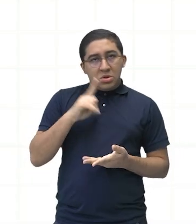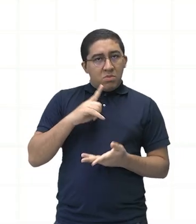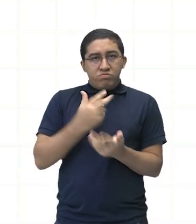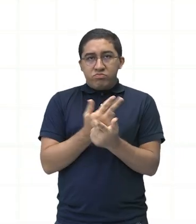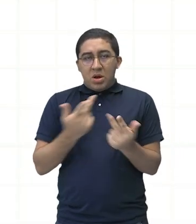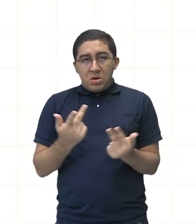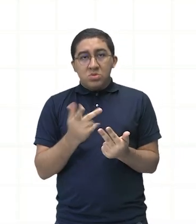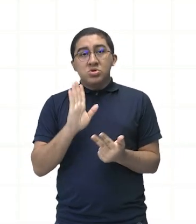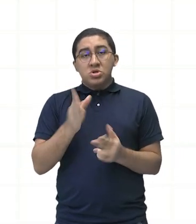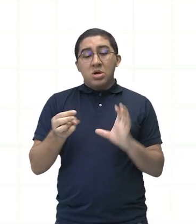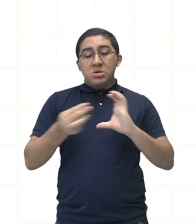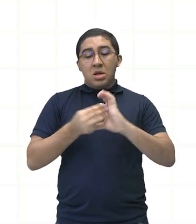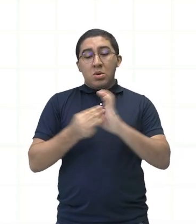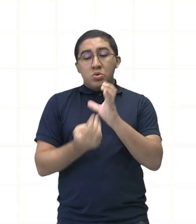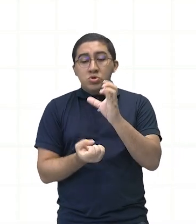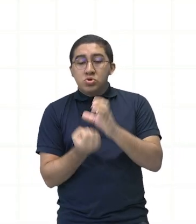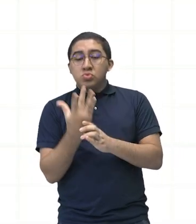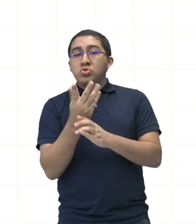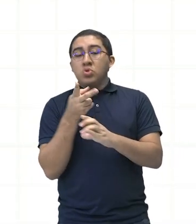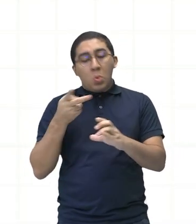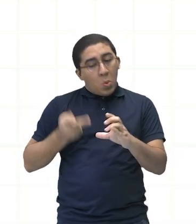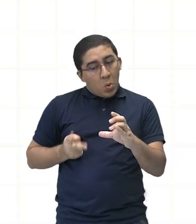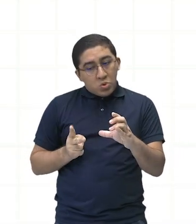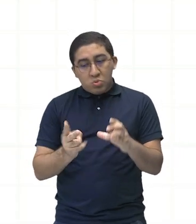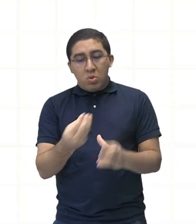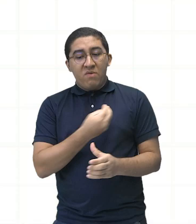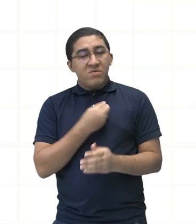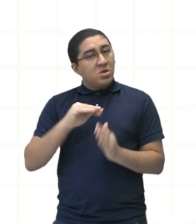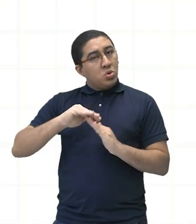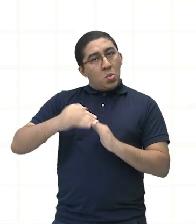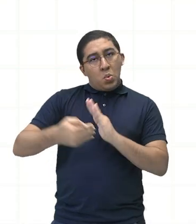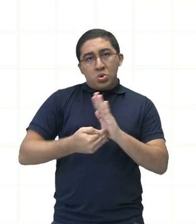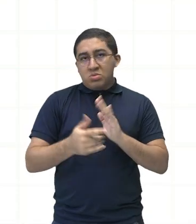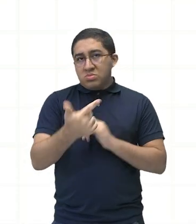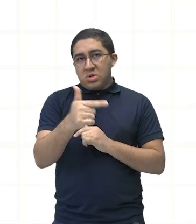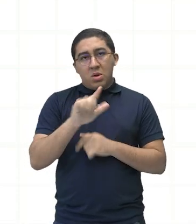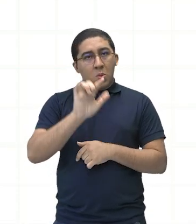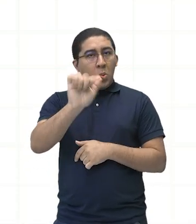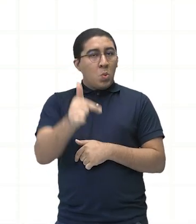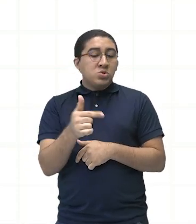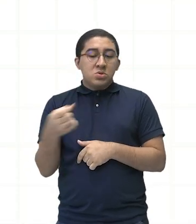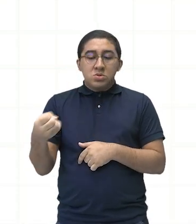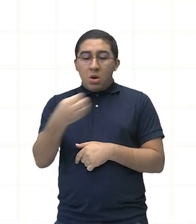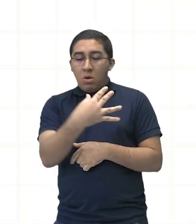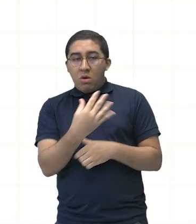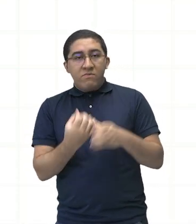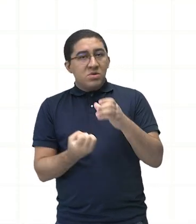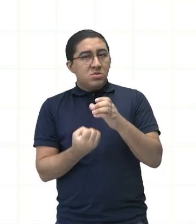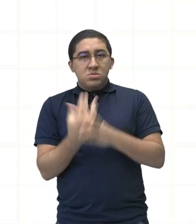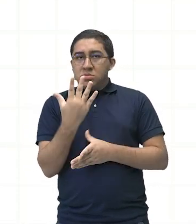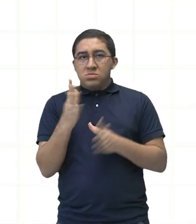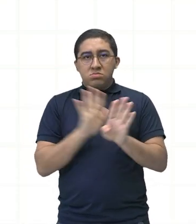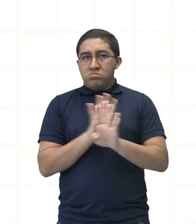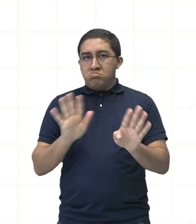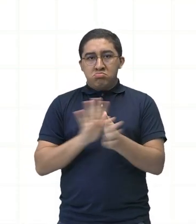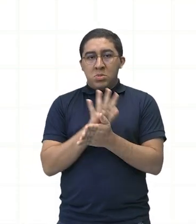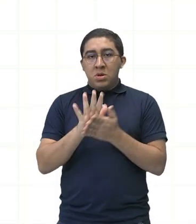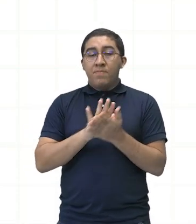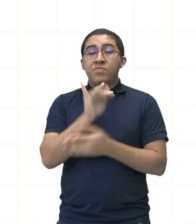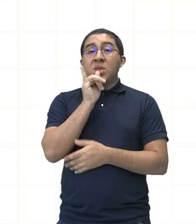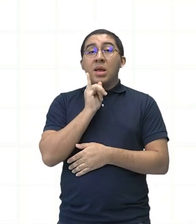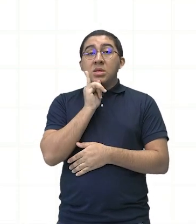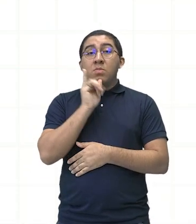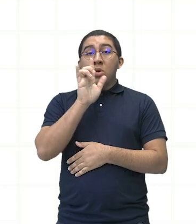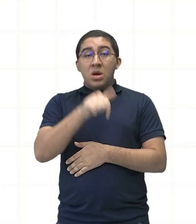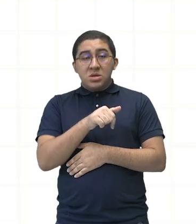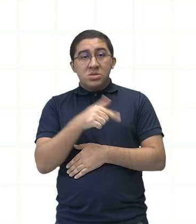formadas e elas vão permanecer daquele jeito, não vão originar novas células. Exemplos de células que permanecem nessa fase